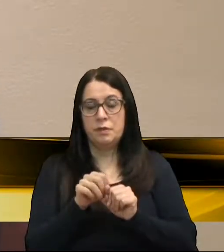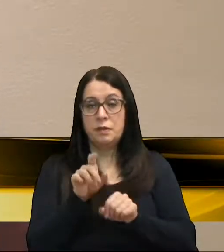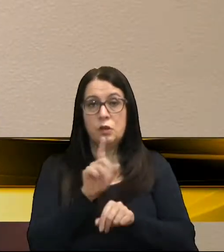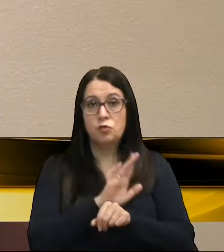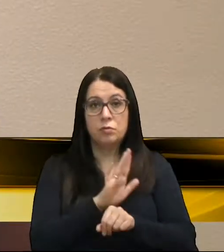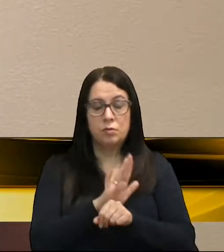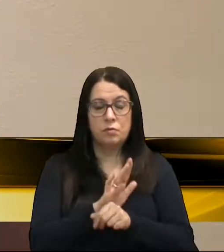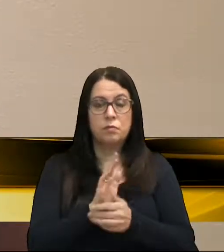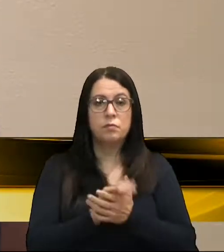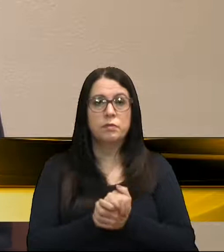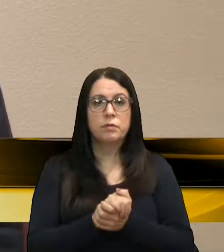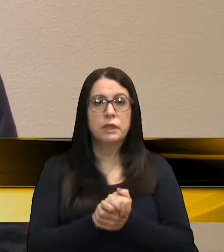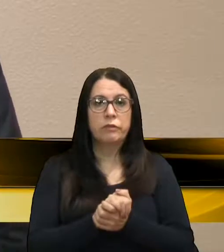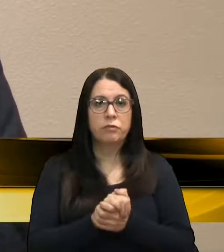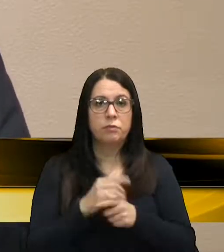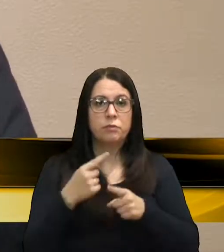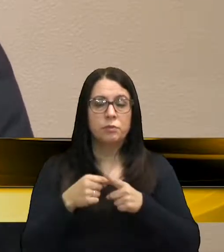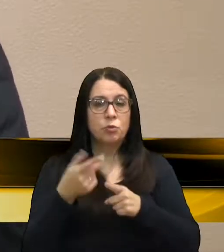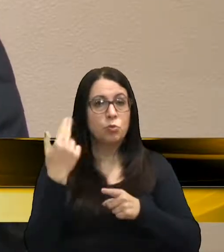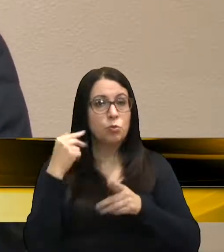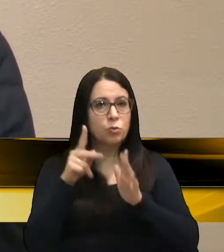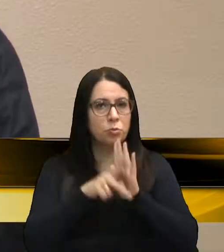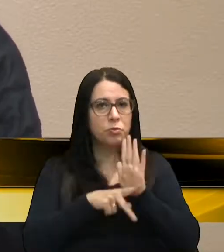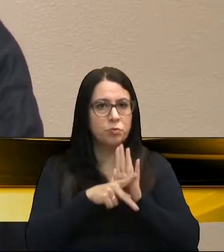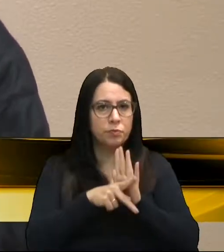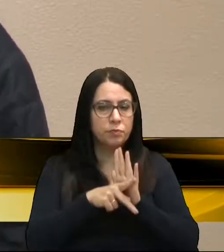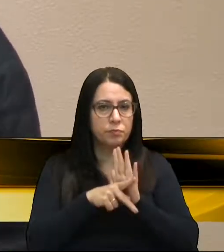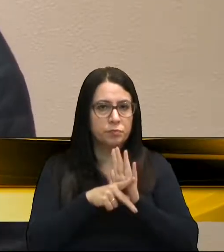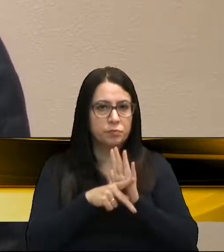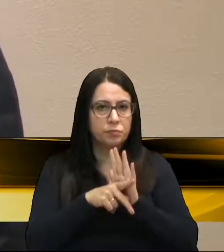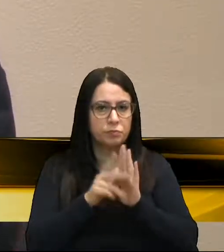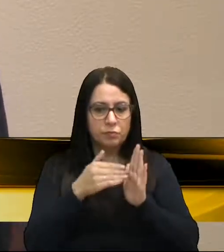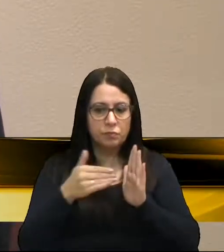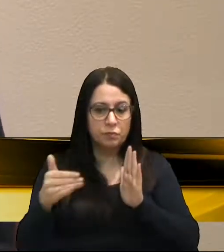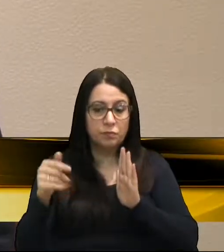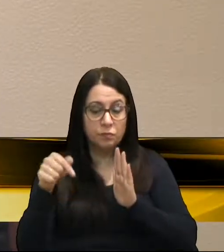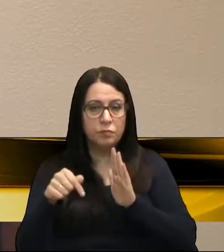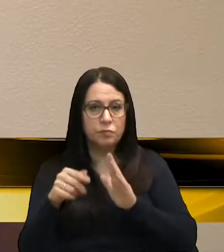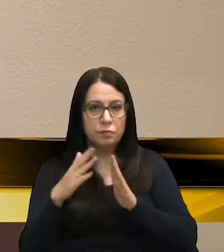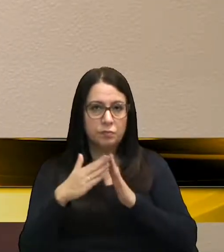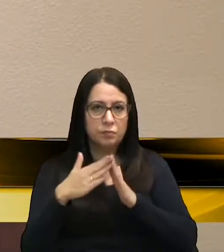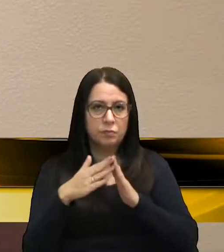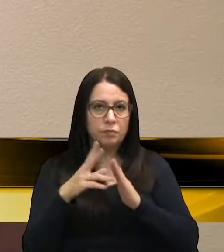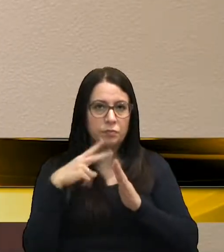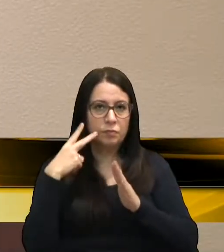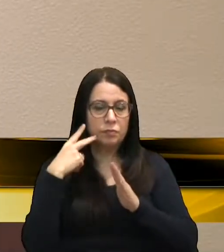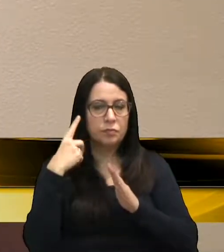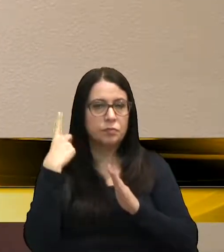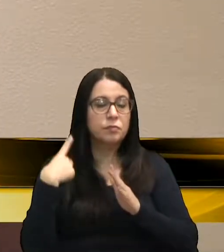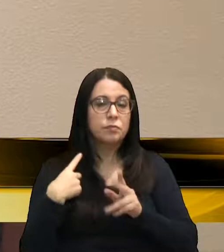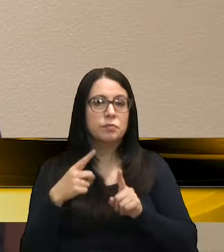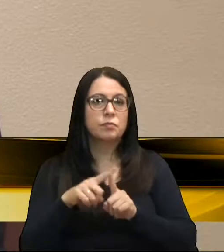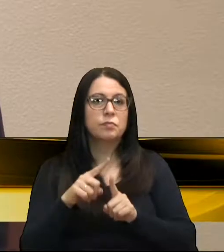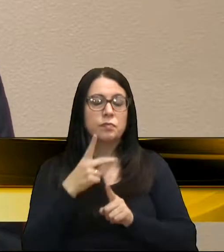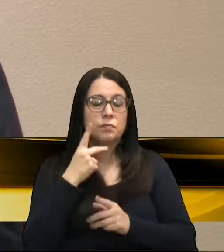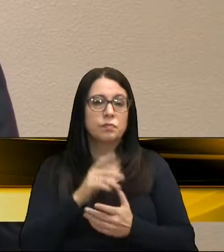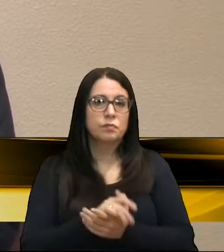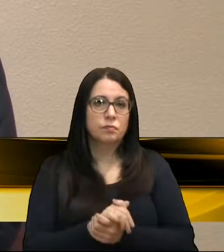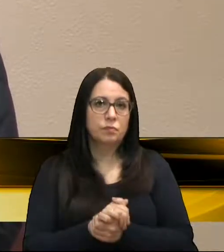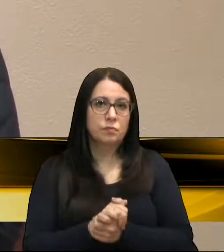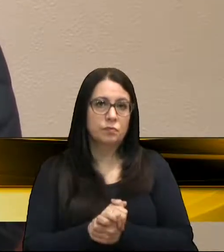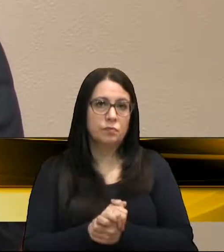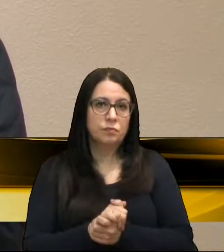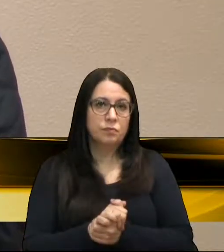ajudar, porque no outro projeto, que está tramitando aqui na casa também, da vereadora Denise, que também diz o seguinte,